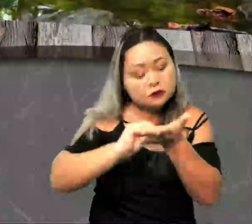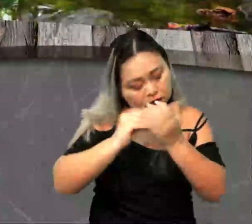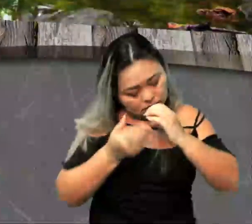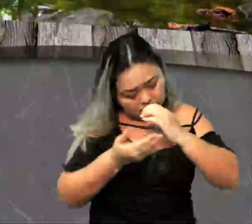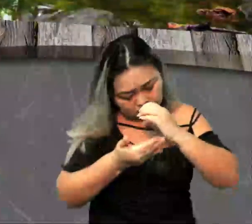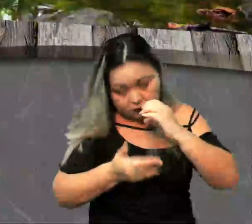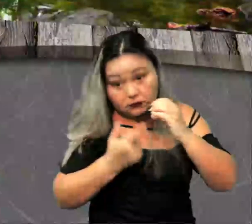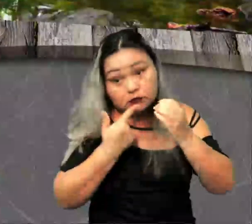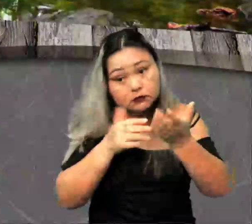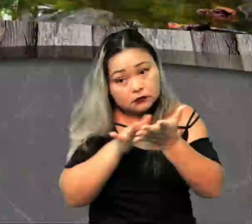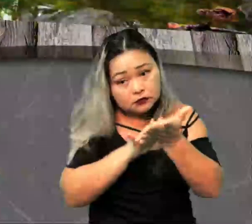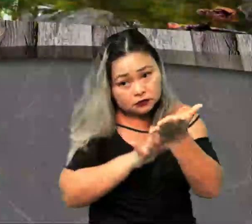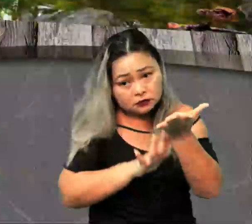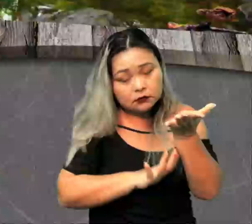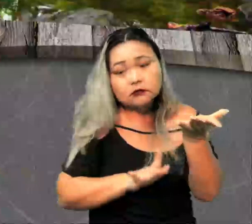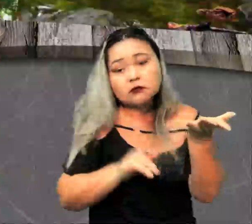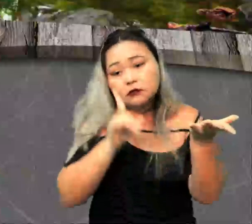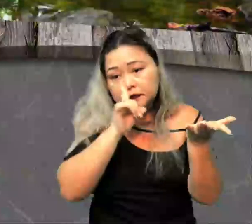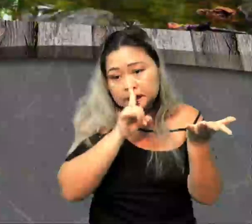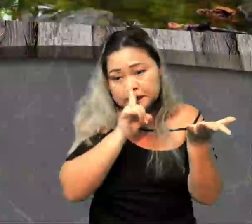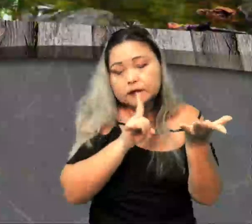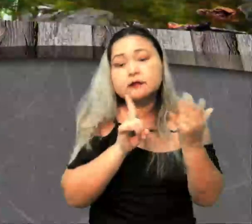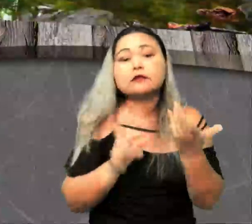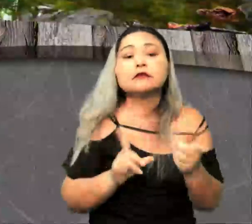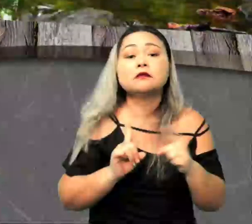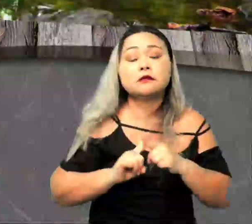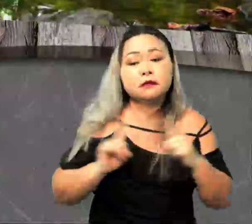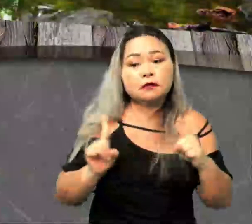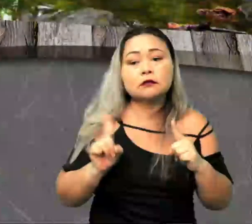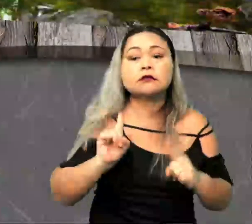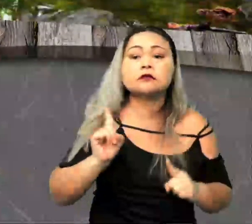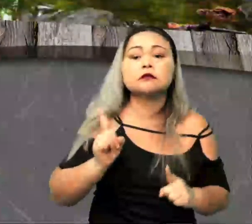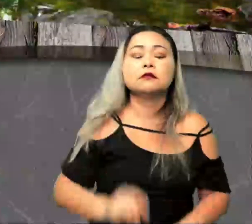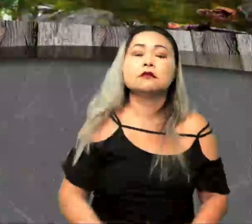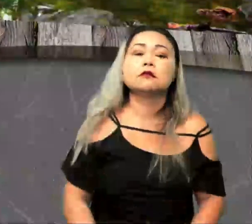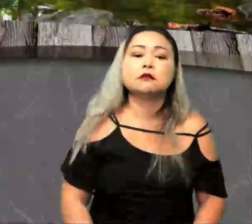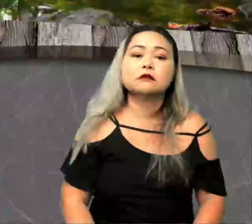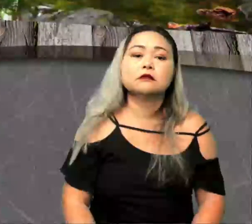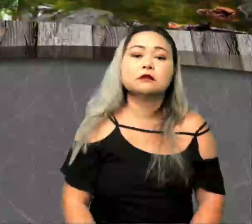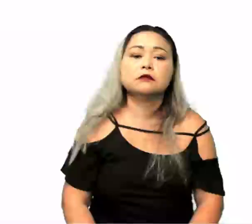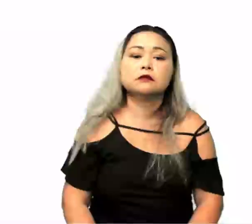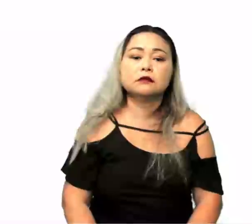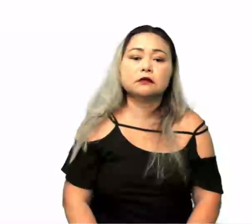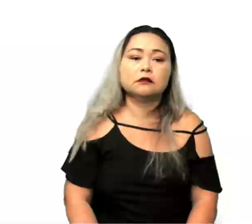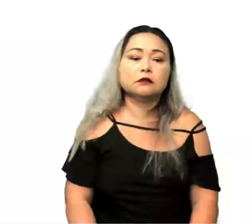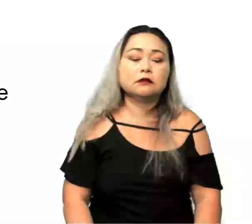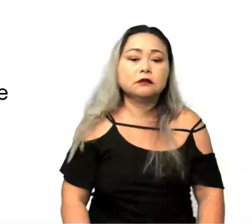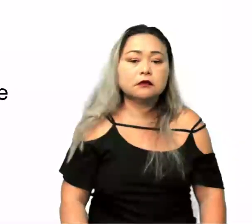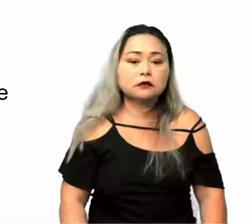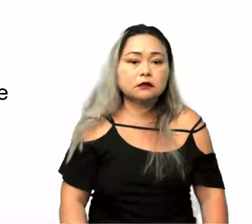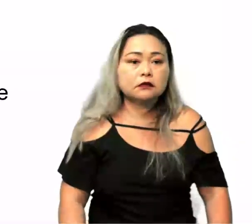deformação na célula sanguínea, mas não era o caso. Tá bom? Vamos seguindo?